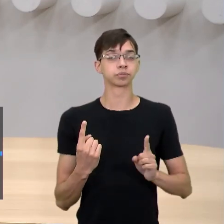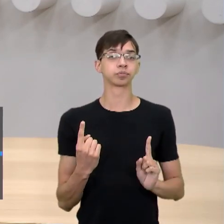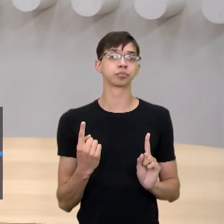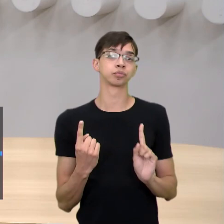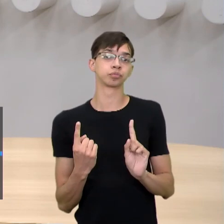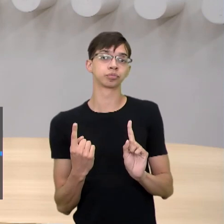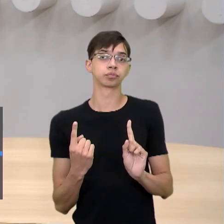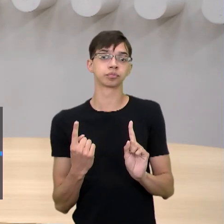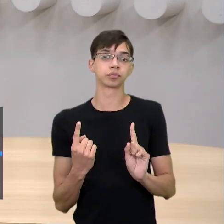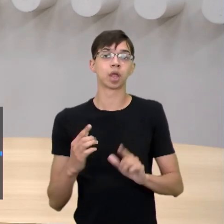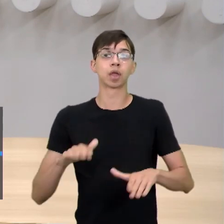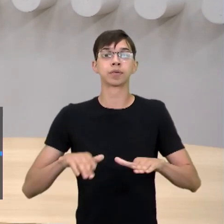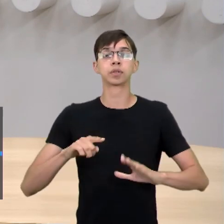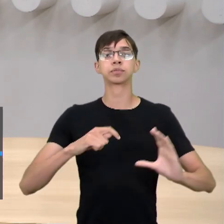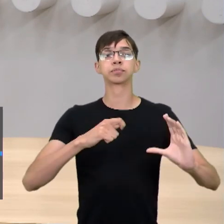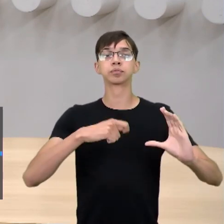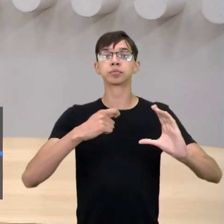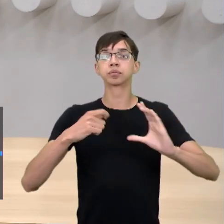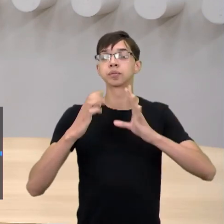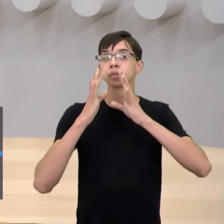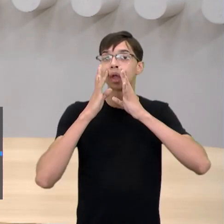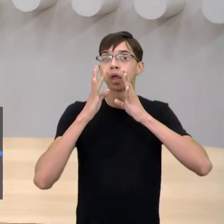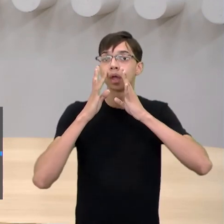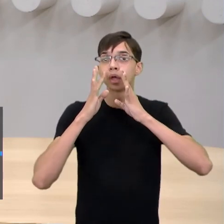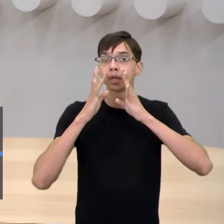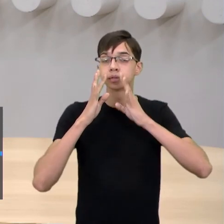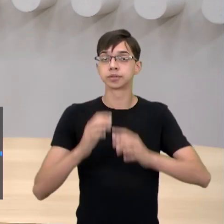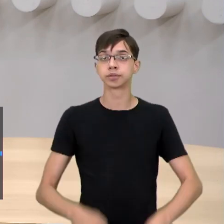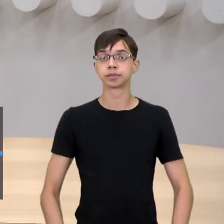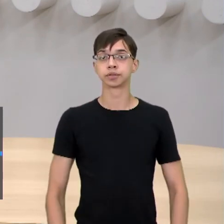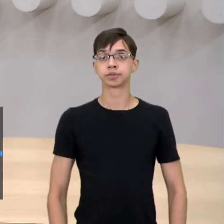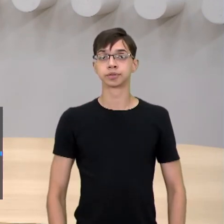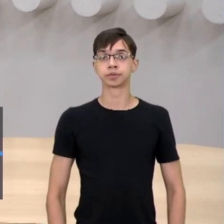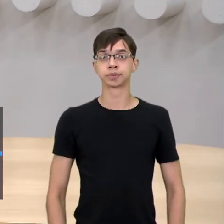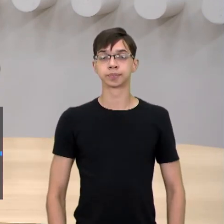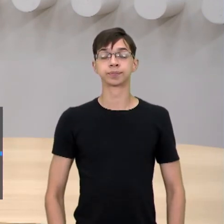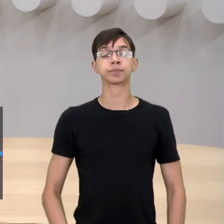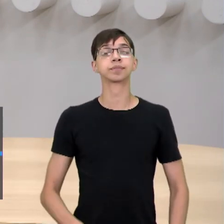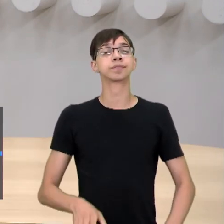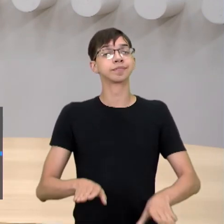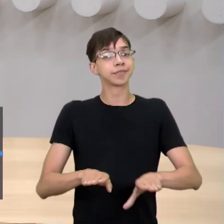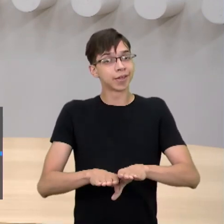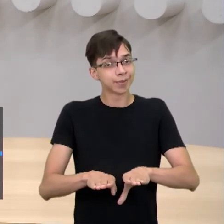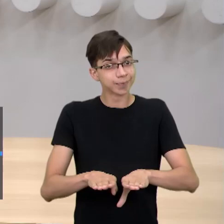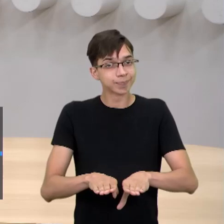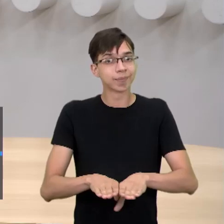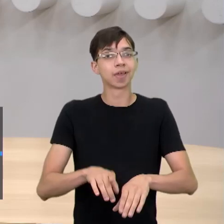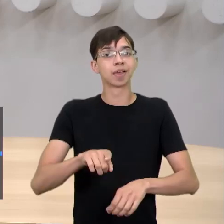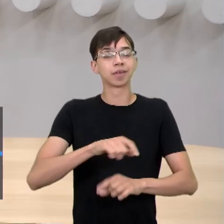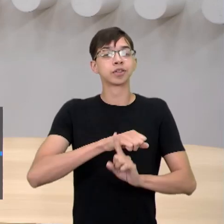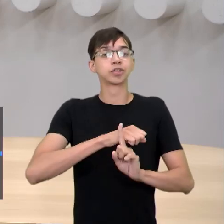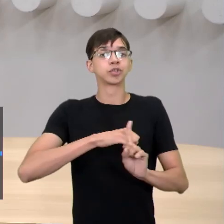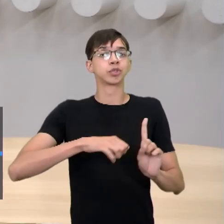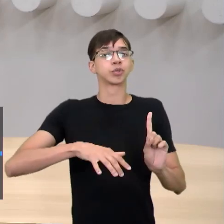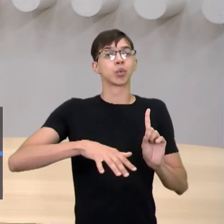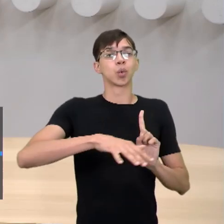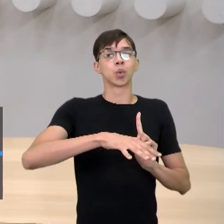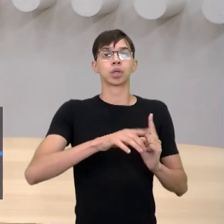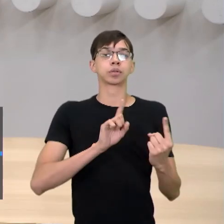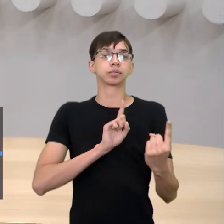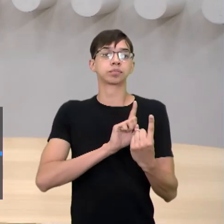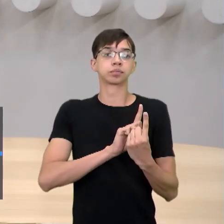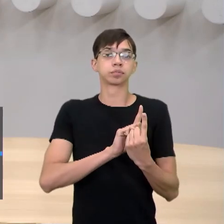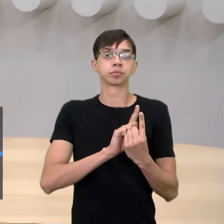vídeo, em parte do vídeo, você também está passando por essa socialização, você está tendo uma interação com outra